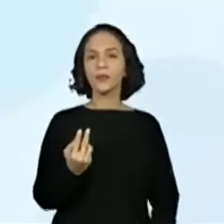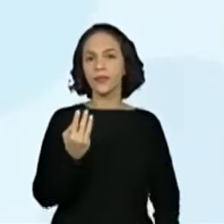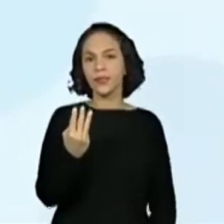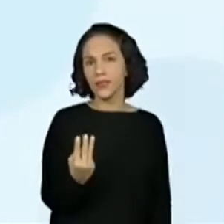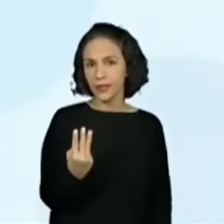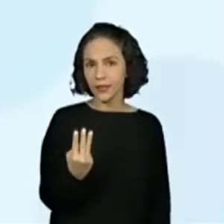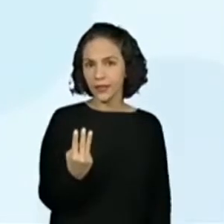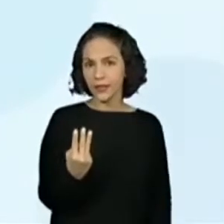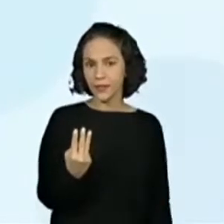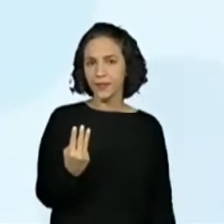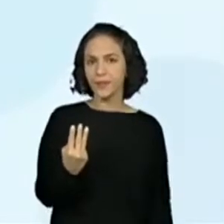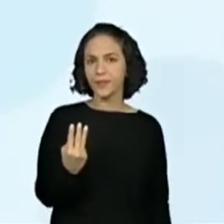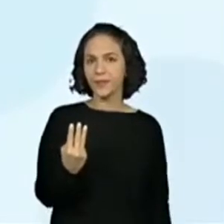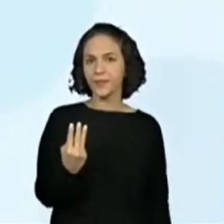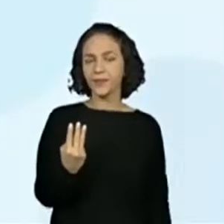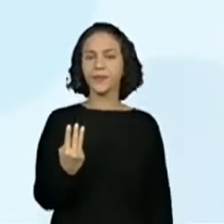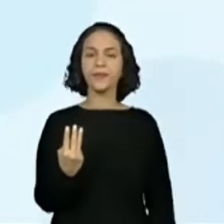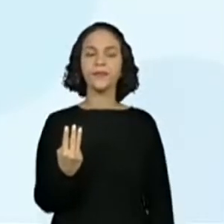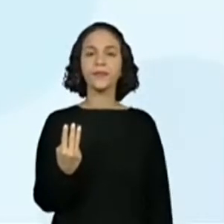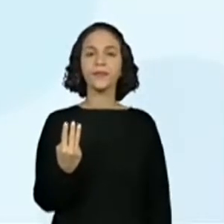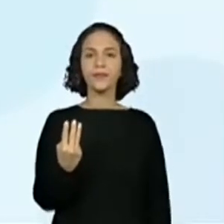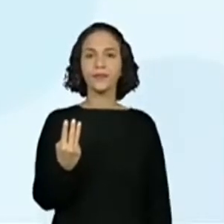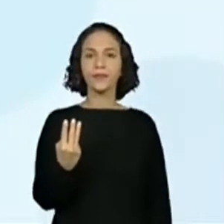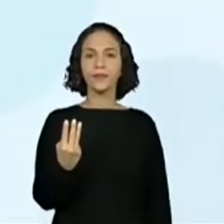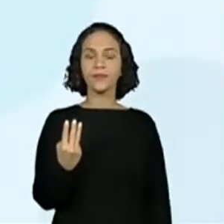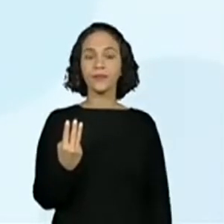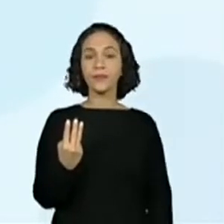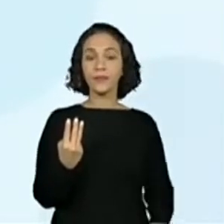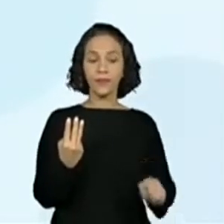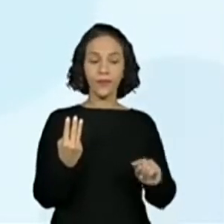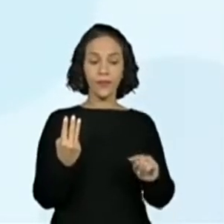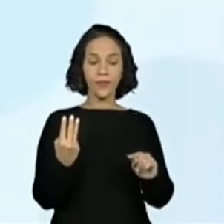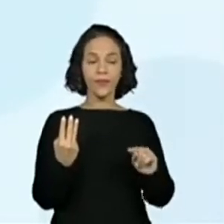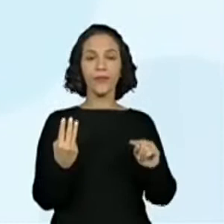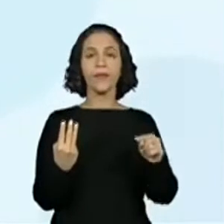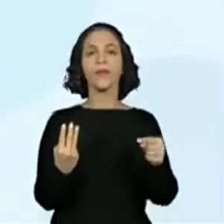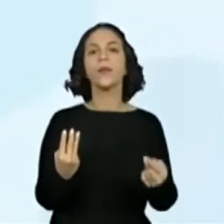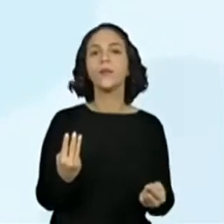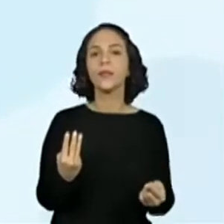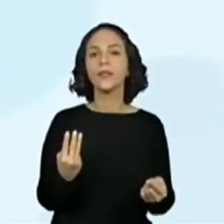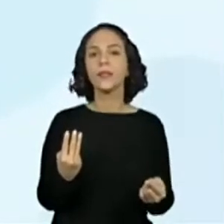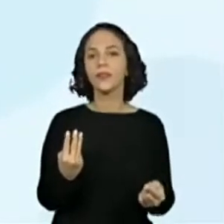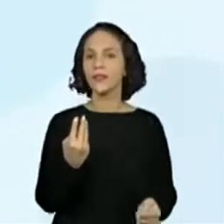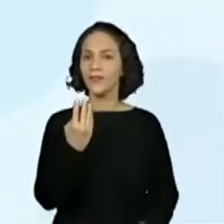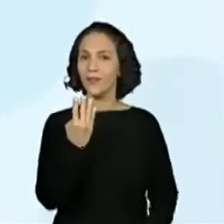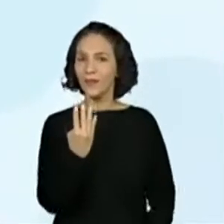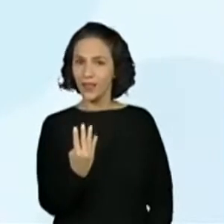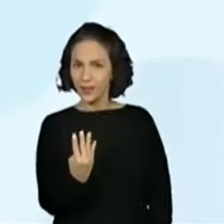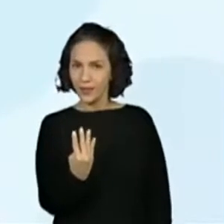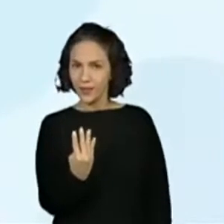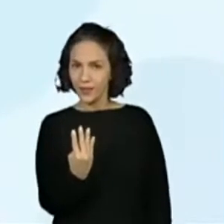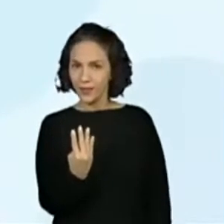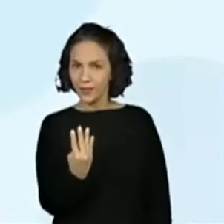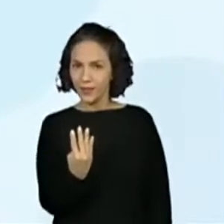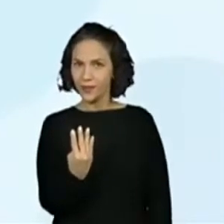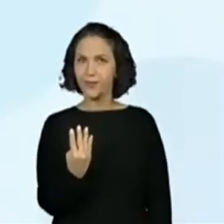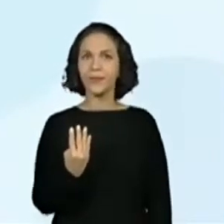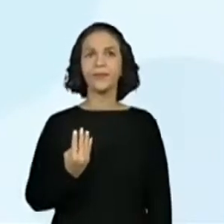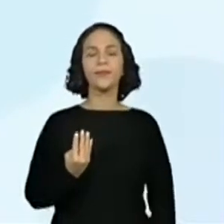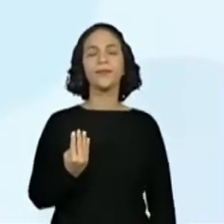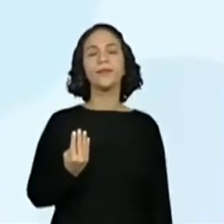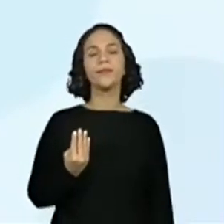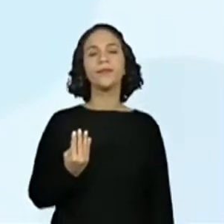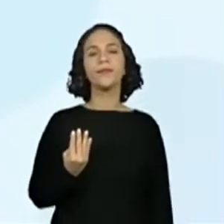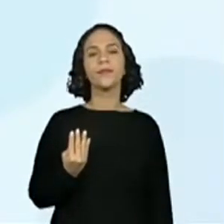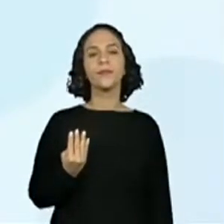3. Número 3. E logo após, vem o número? 4. 4, olha